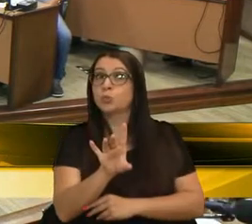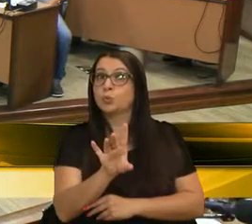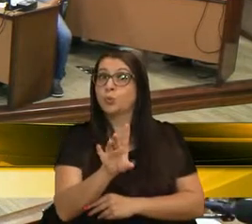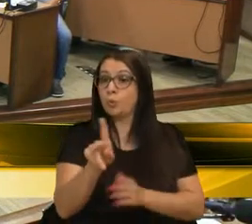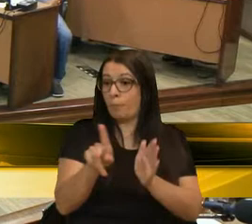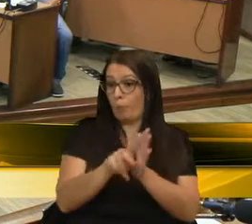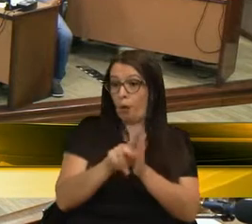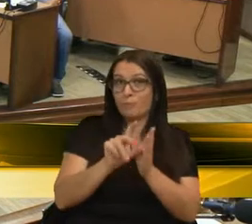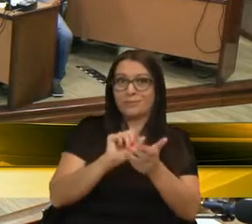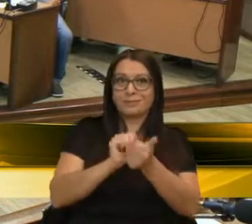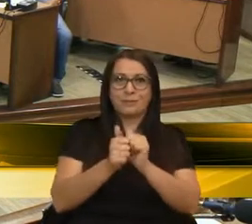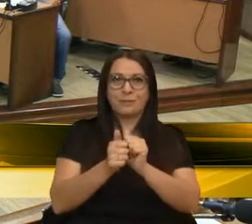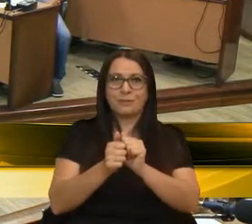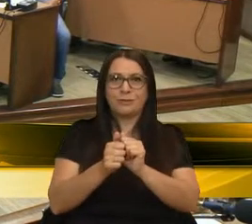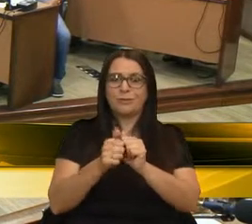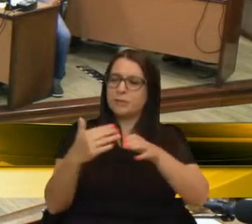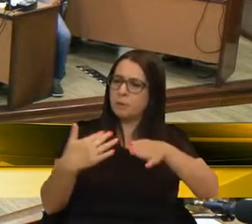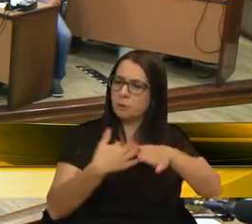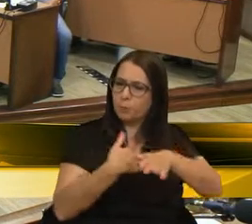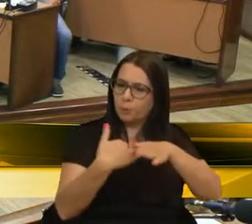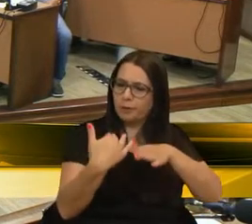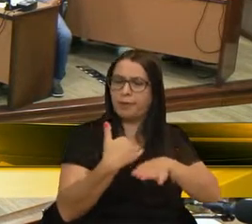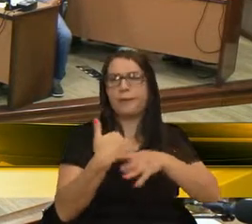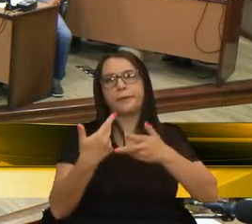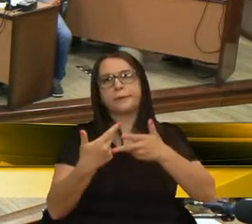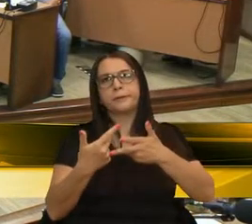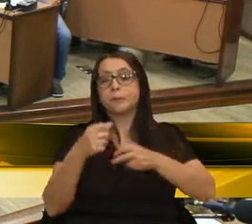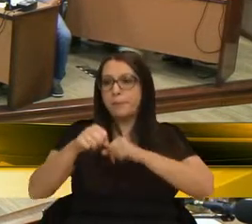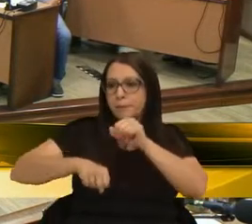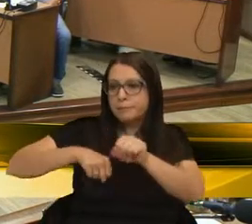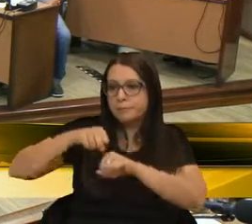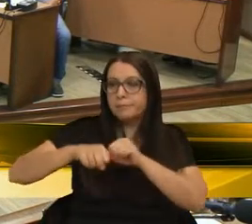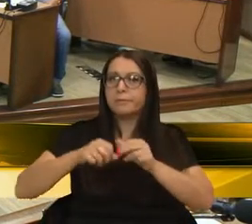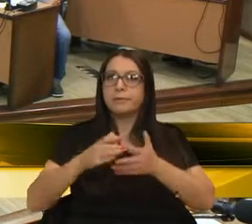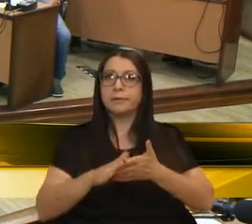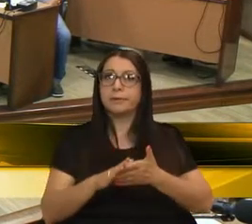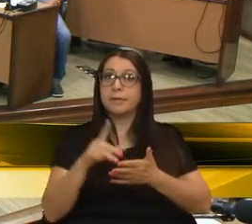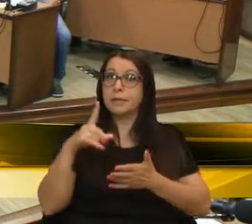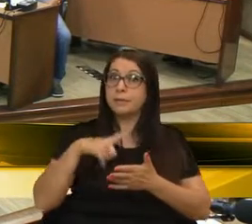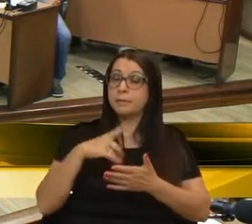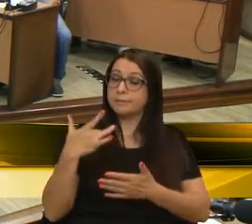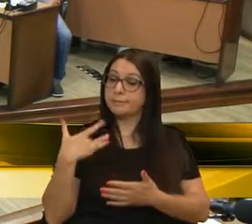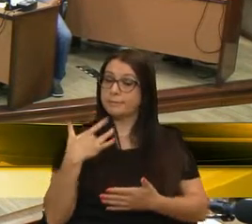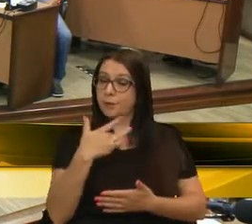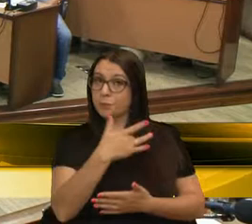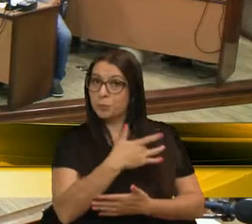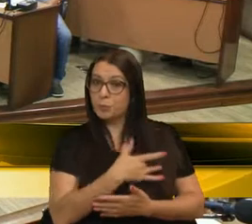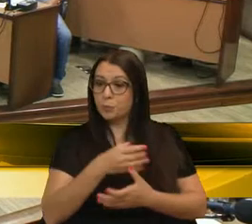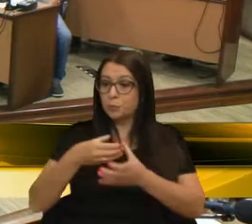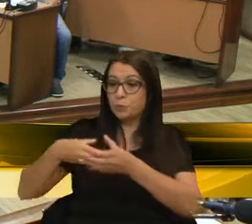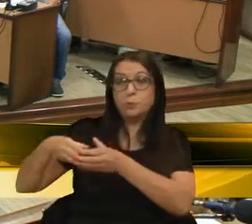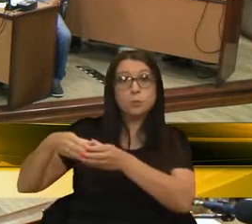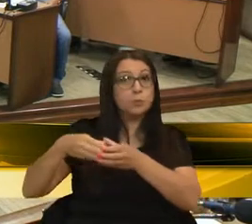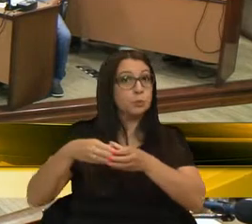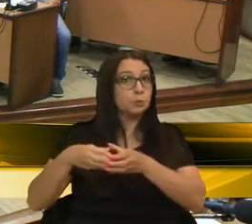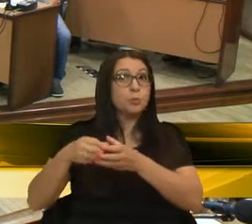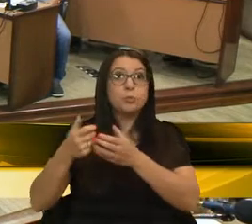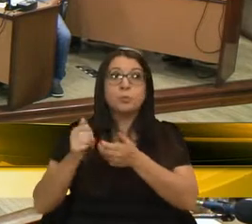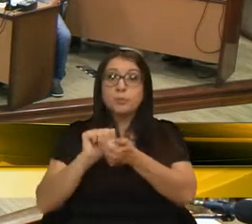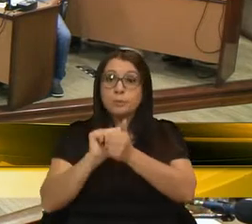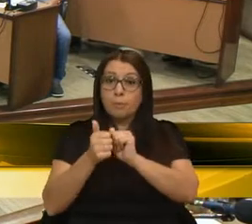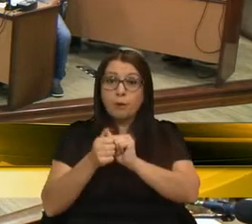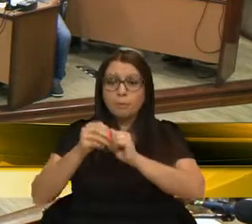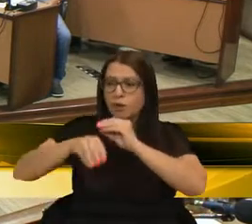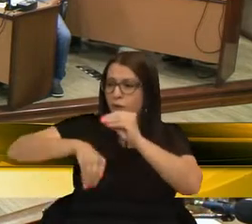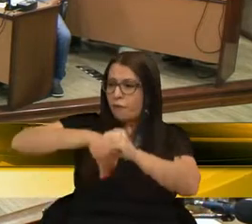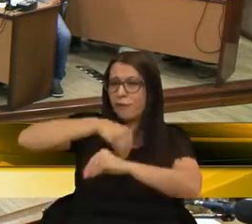próprio esporte, mas na questão do trânsito, com o caso da bicicleta, é na questão da saúde, é na questão do turismo, inclusive, quanto o esporte pode